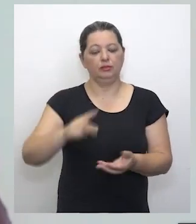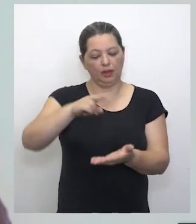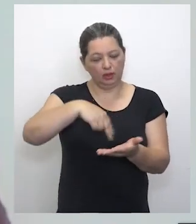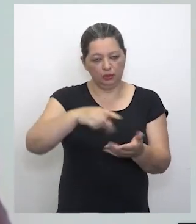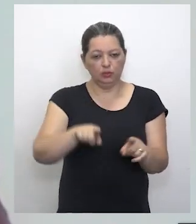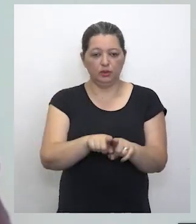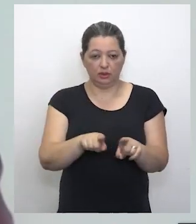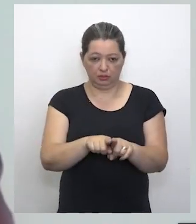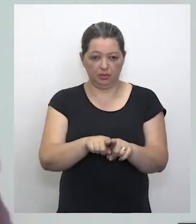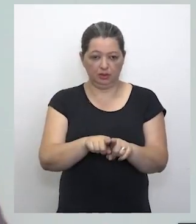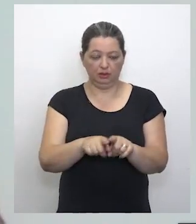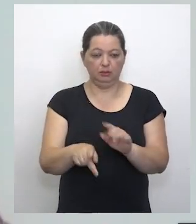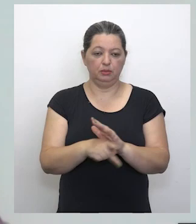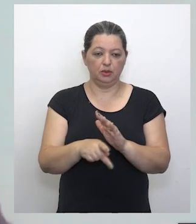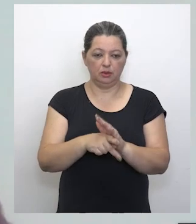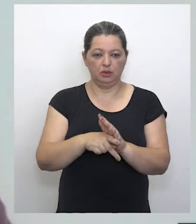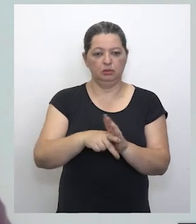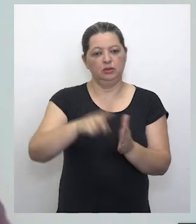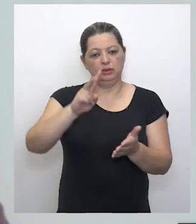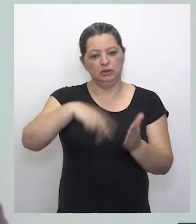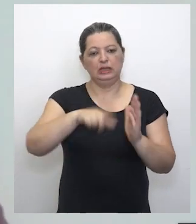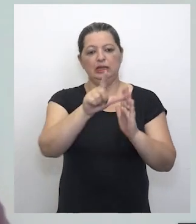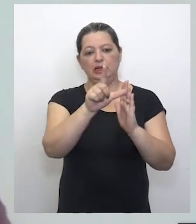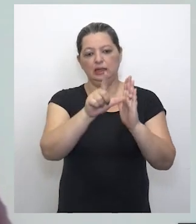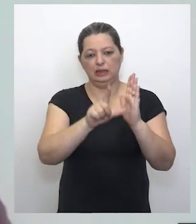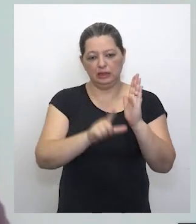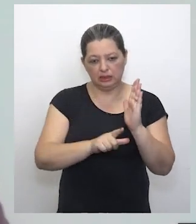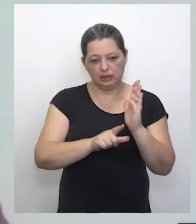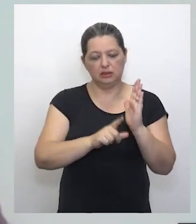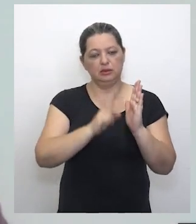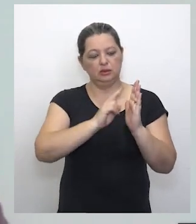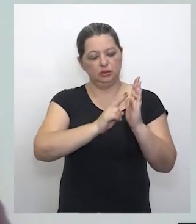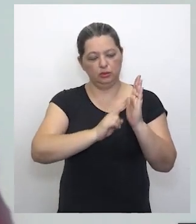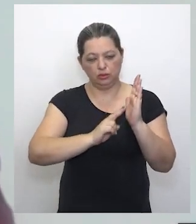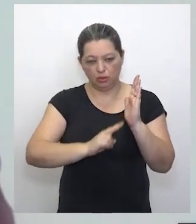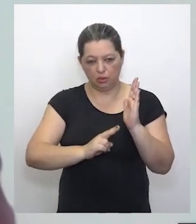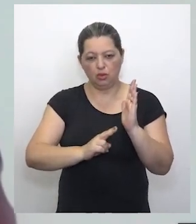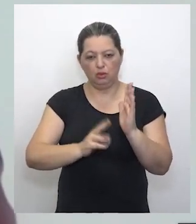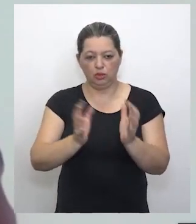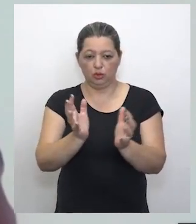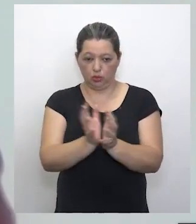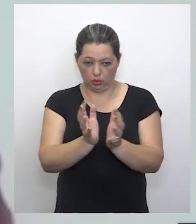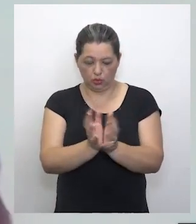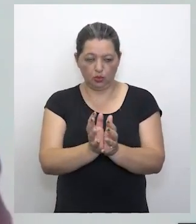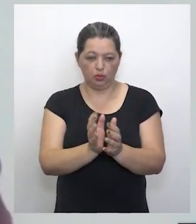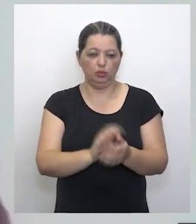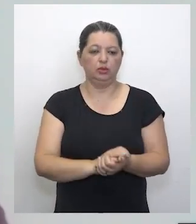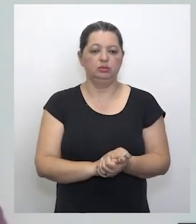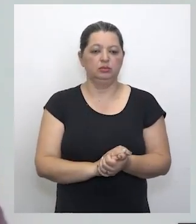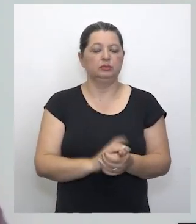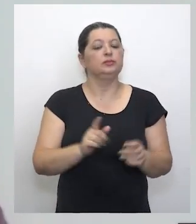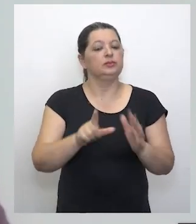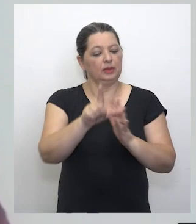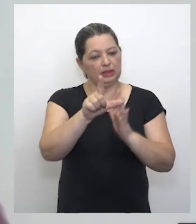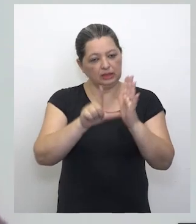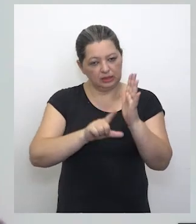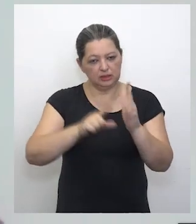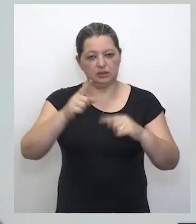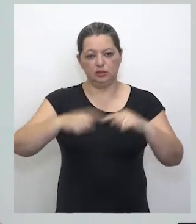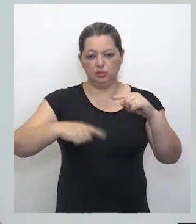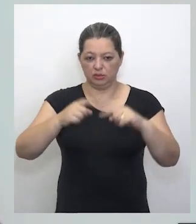envolvendo também leitura de listas, de nomes dos colegas da turma, lista de materiais escolares,